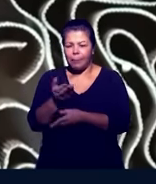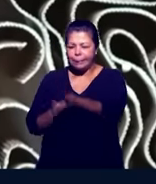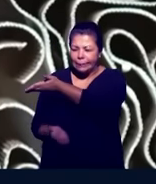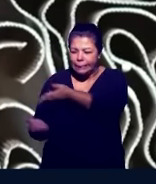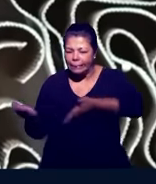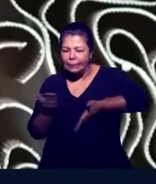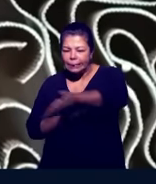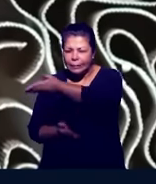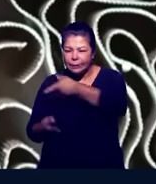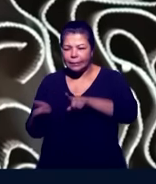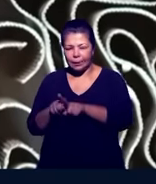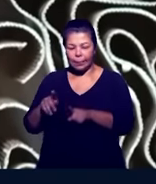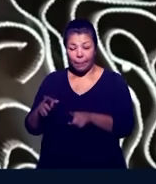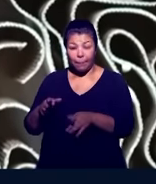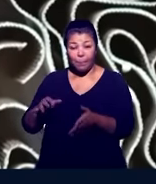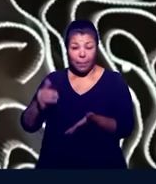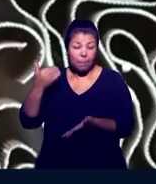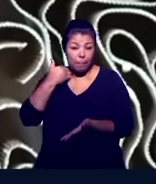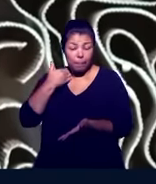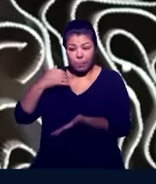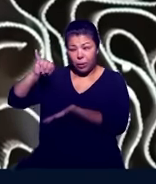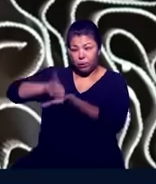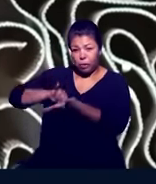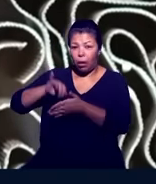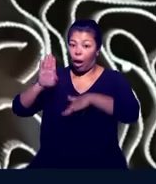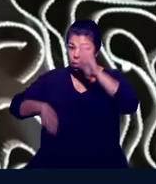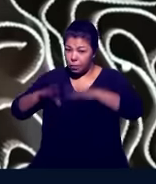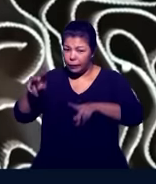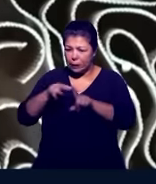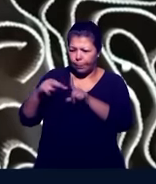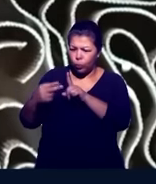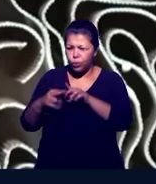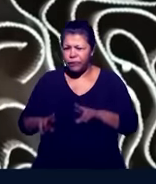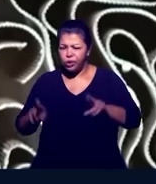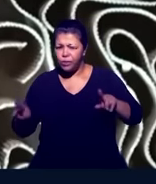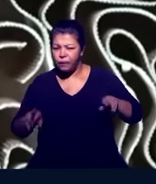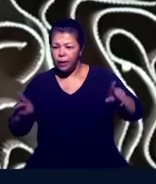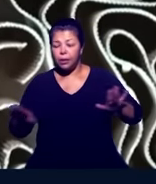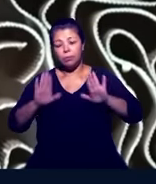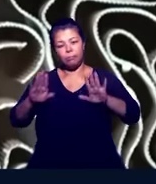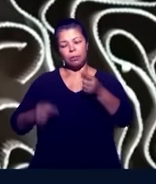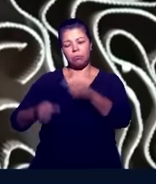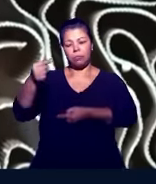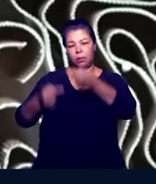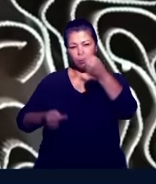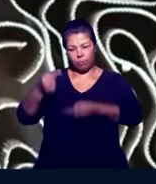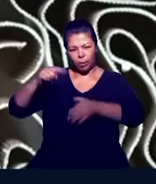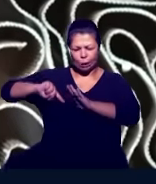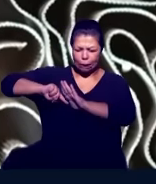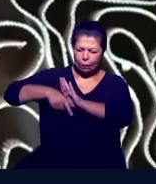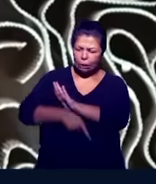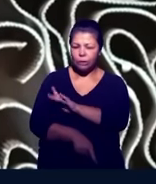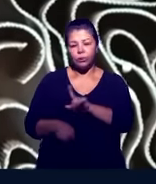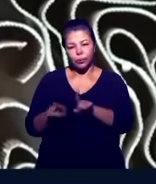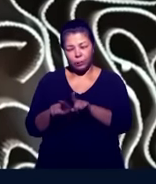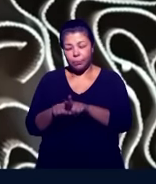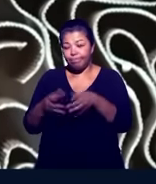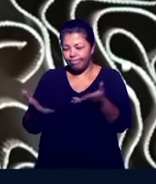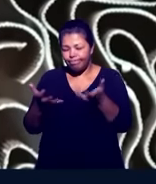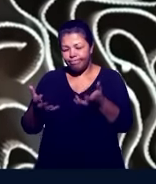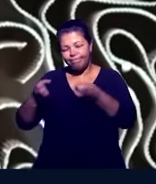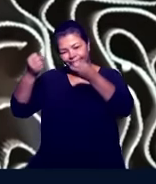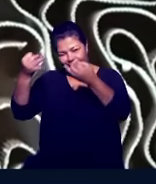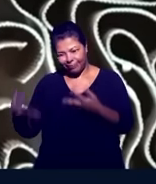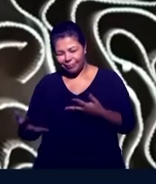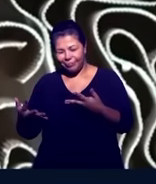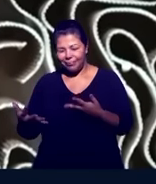são discussões muito técnicas muitas vezes com ponto de vista diferente do que é normal em qualquer governo mas tem um debate técnico muito profundo fala um pouco desses dois nomes que